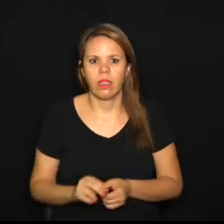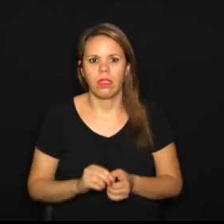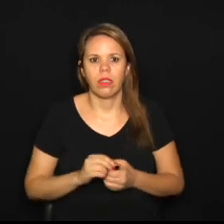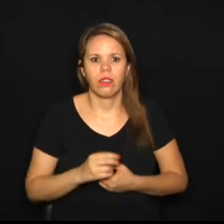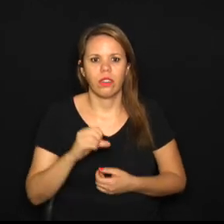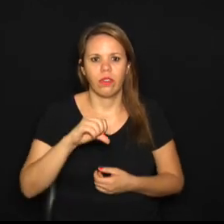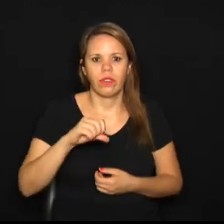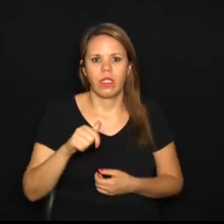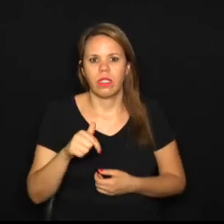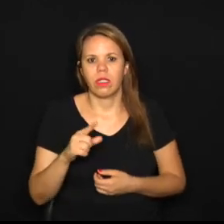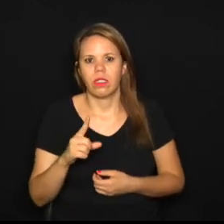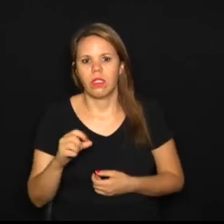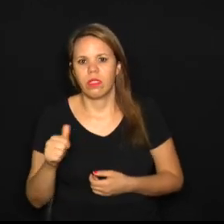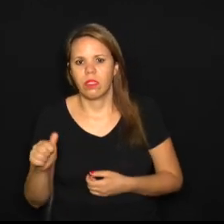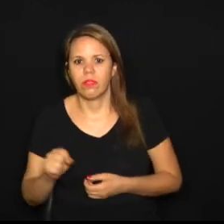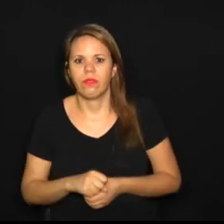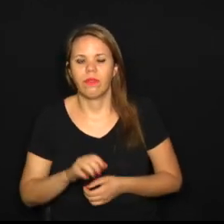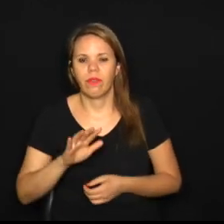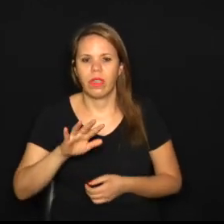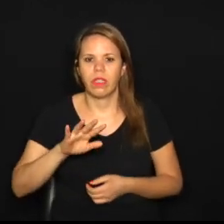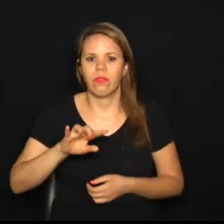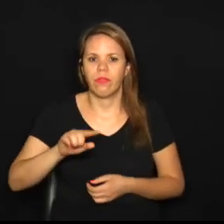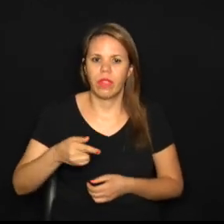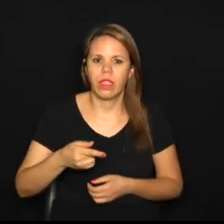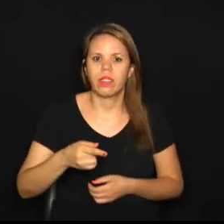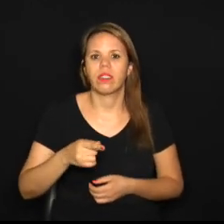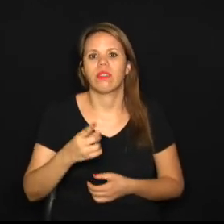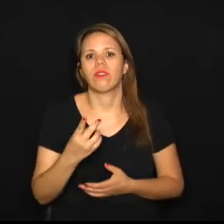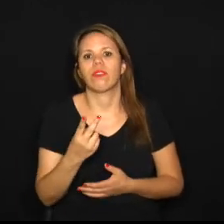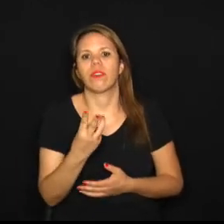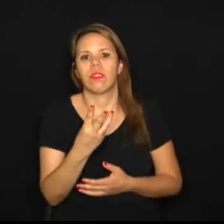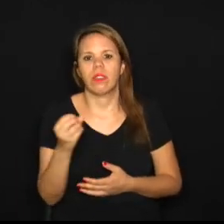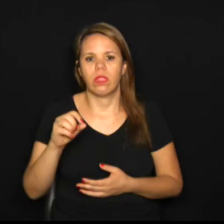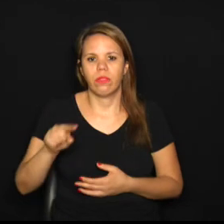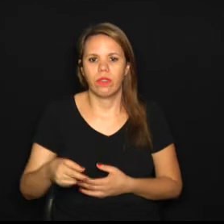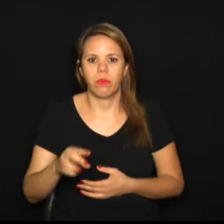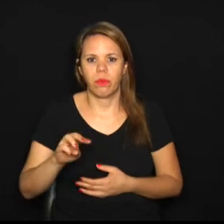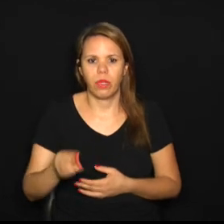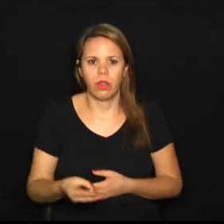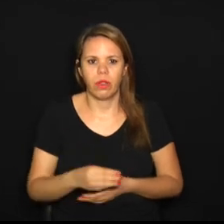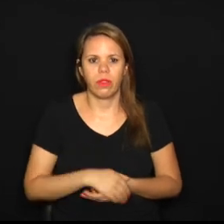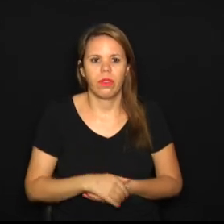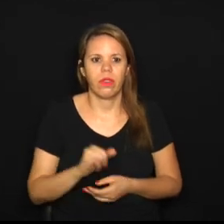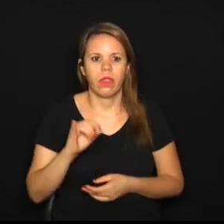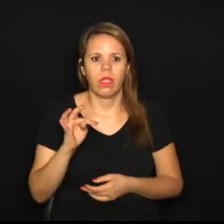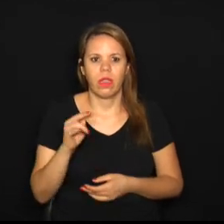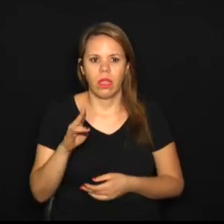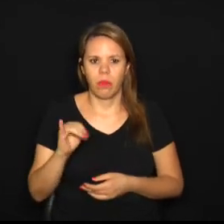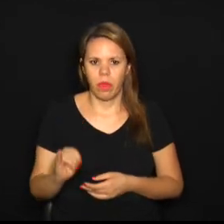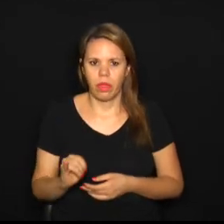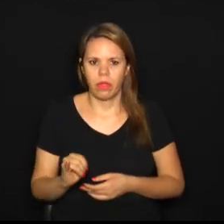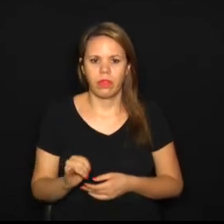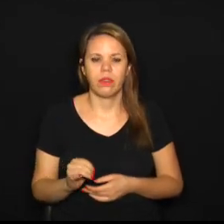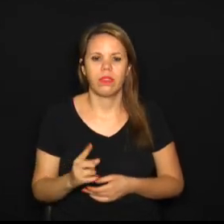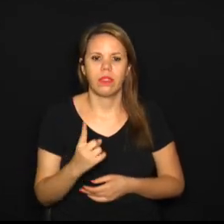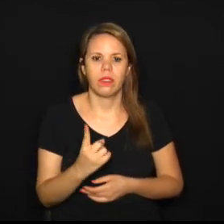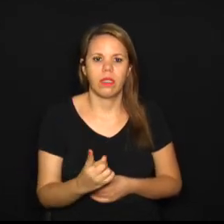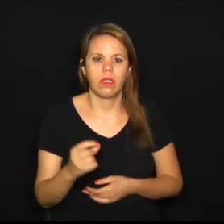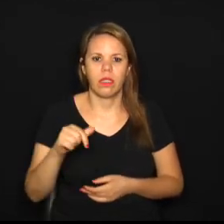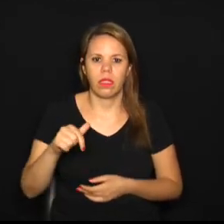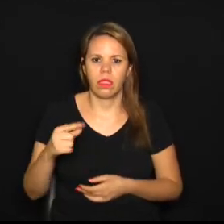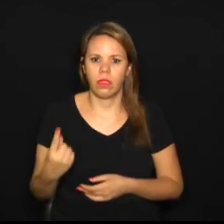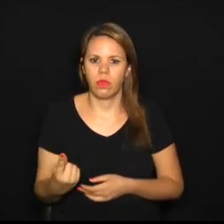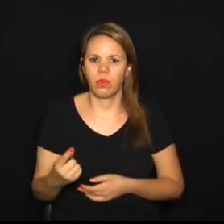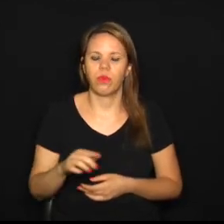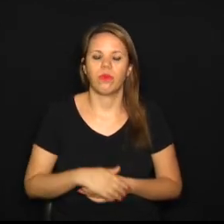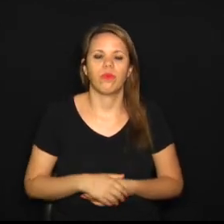1.257.900.000, uma variação de 30,8% em relação a 2018. O ITBI teve uma arrecadação de 171.900.000, uma